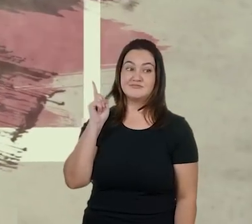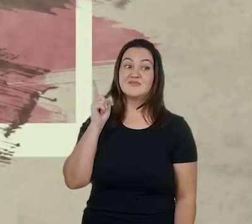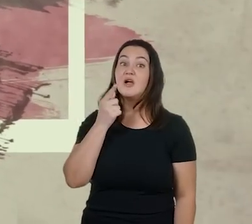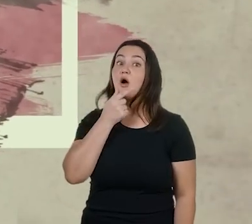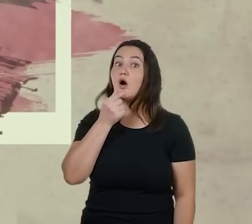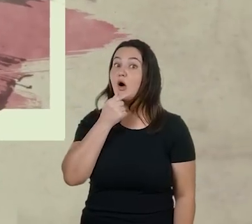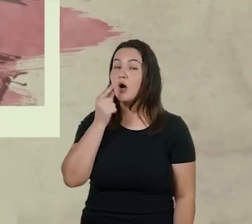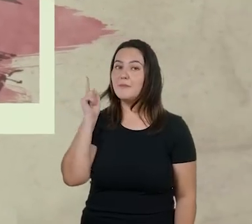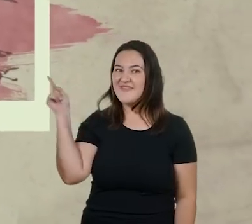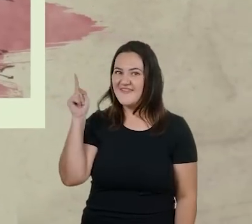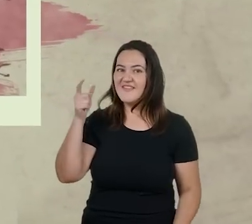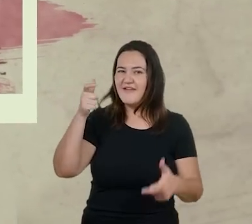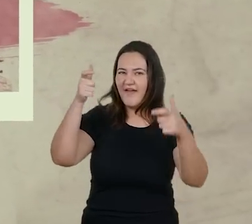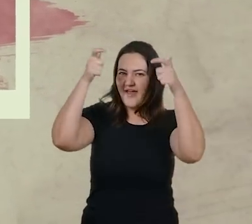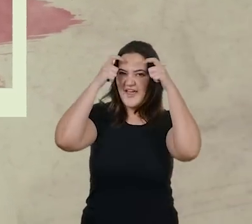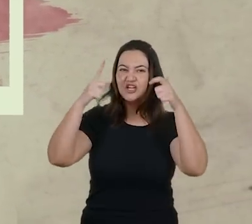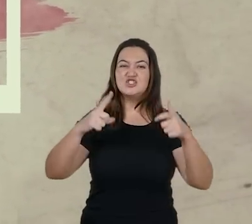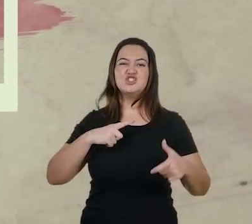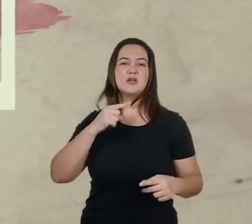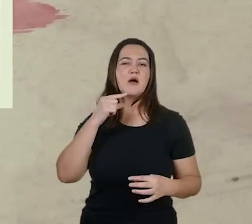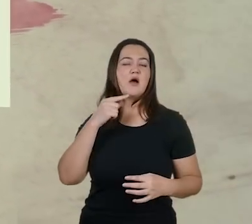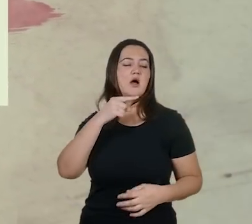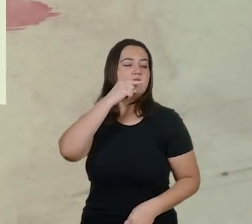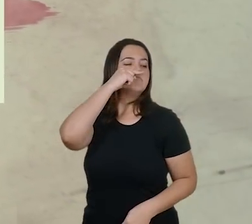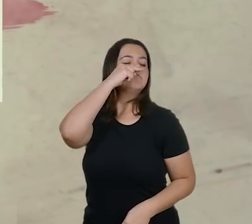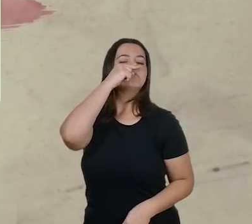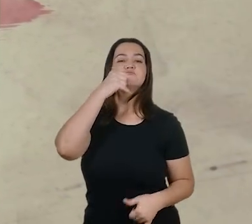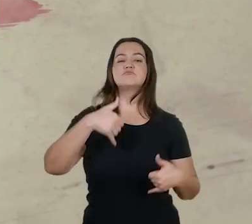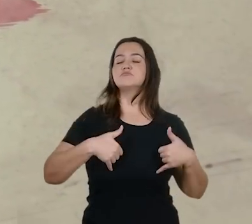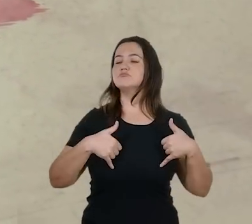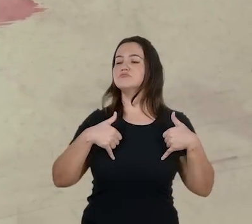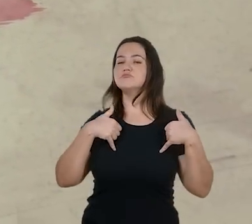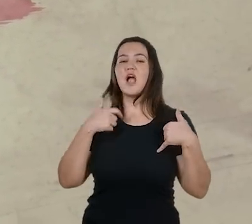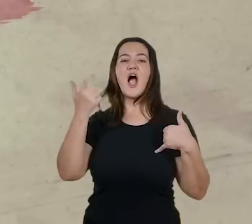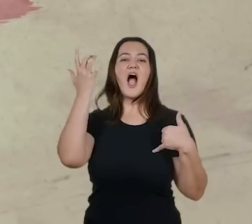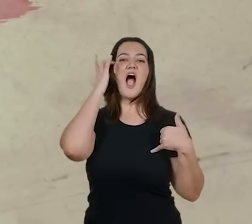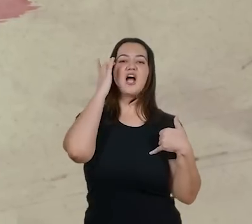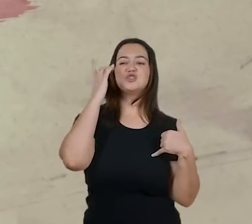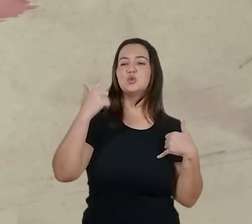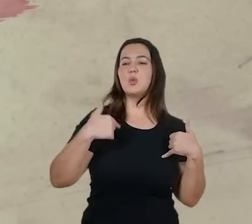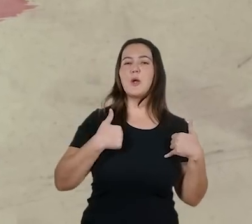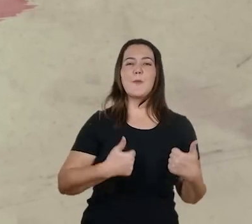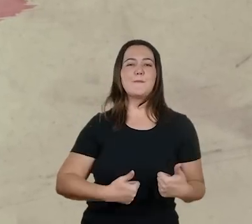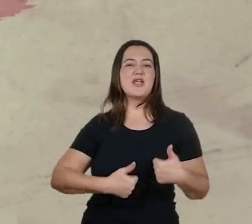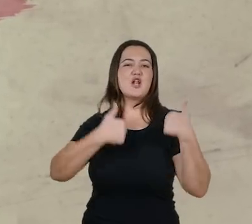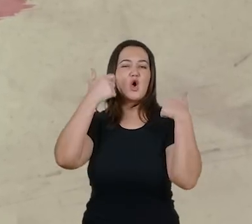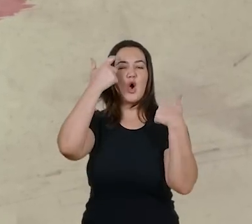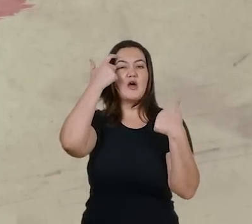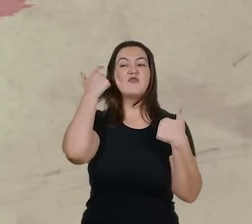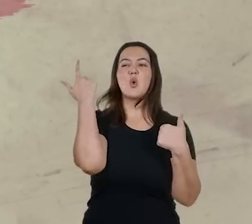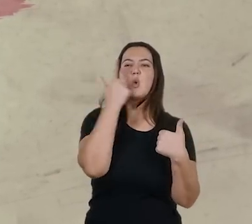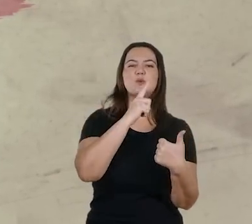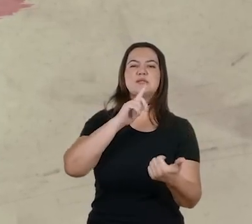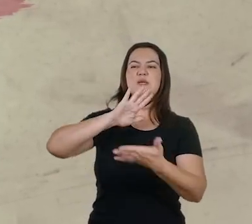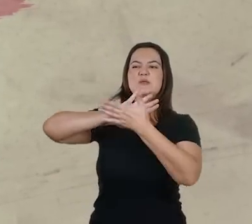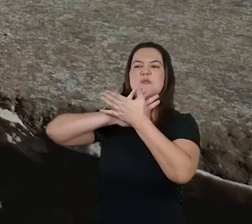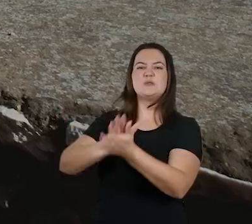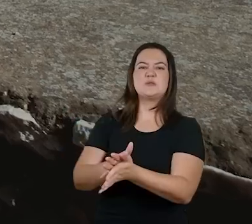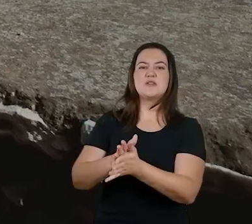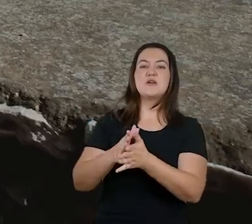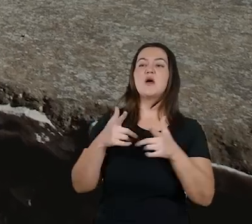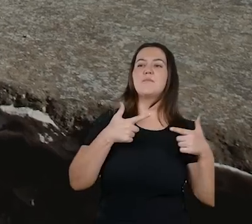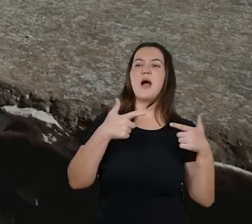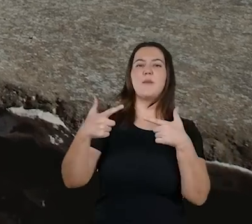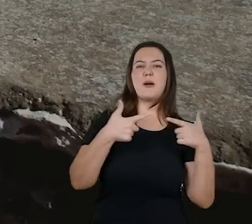cometeu um erro tão sério por causa da sua vaidade, que ele chegou a achar que ele iria vencer os